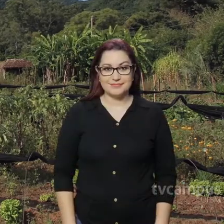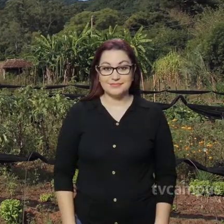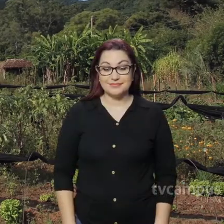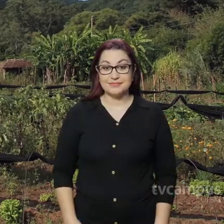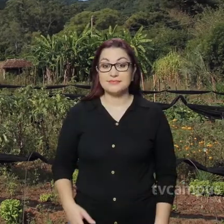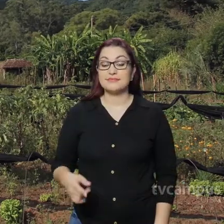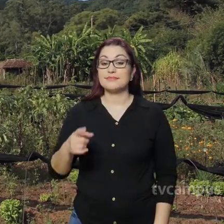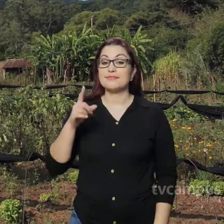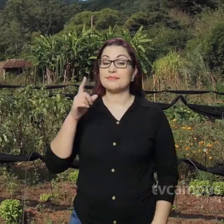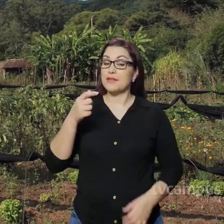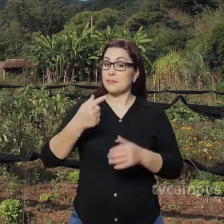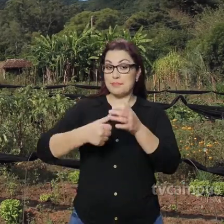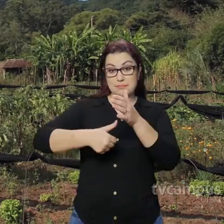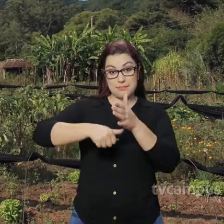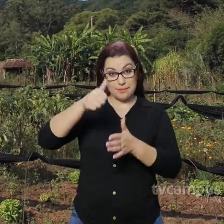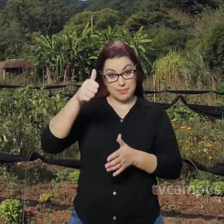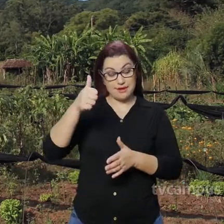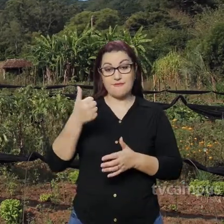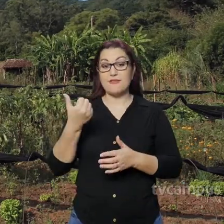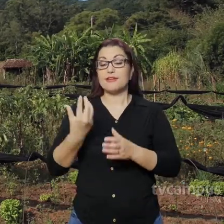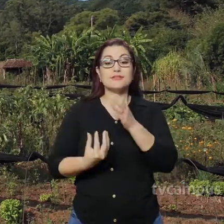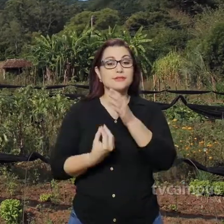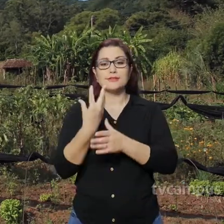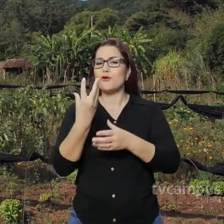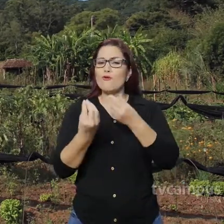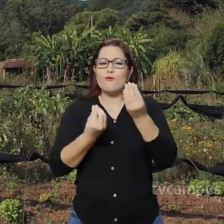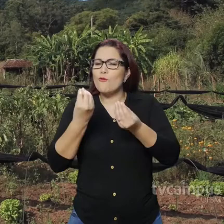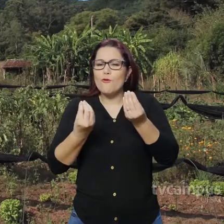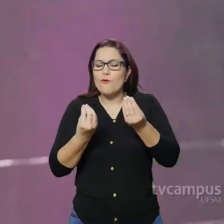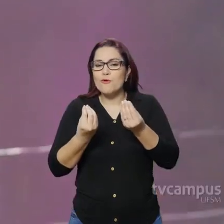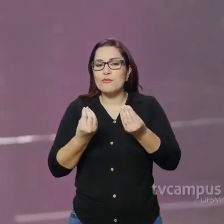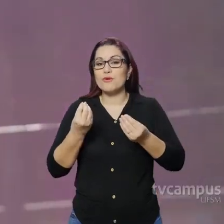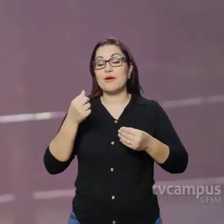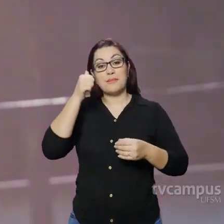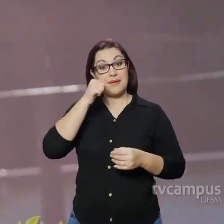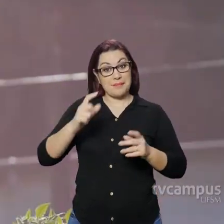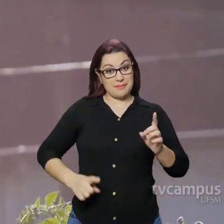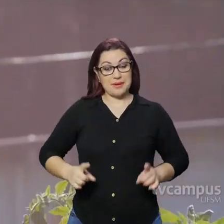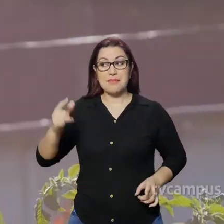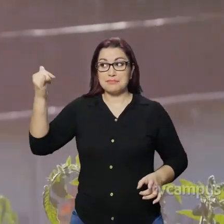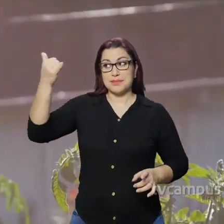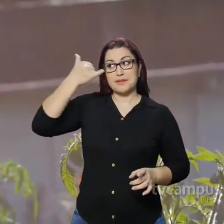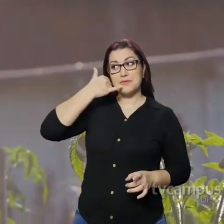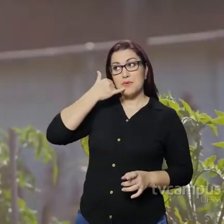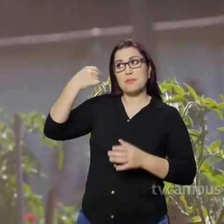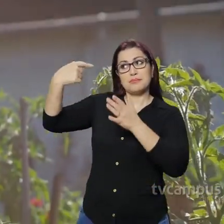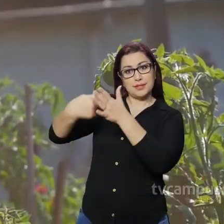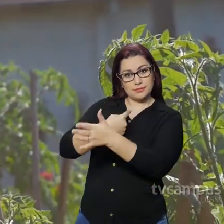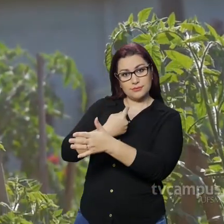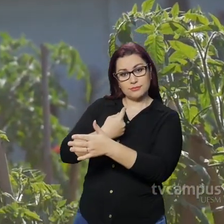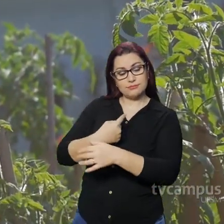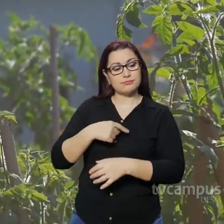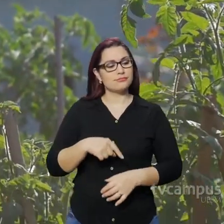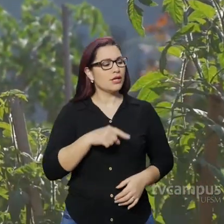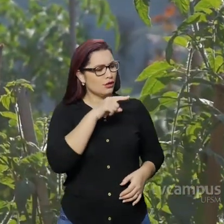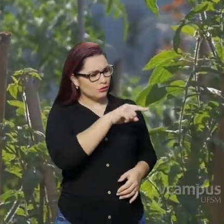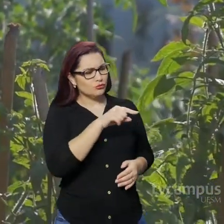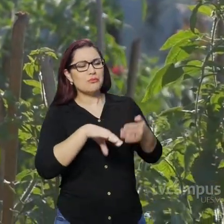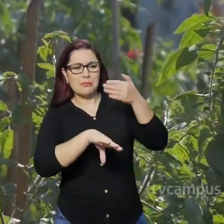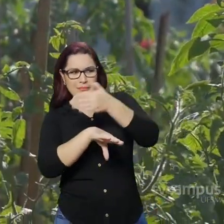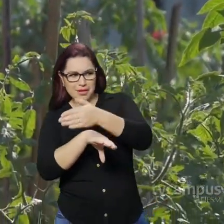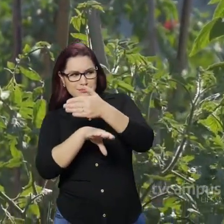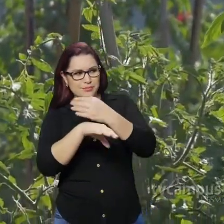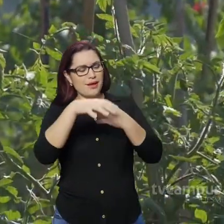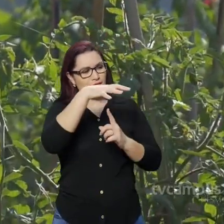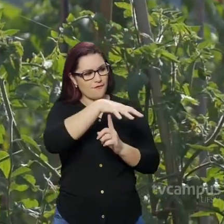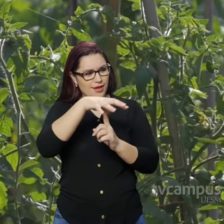Surgiu em primeiro lugar, foi a minha prima que me ligou, né? Ela me pediu assim, tu não quer entrar numa feira? E eu disse, uma